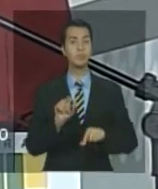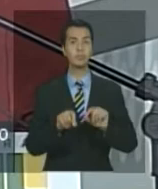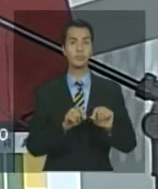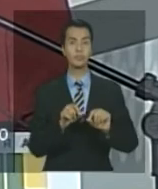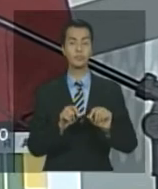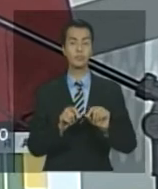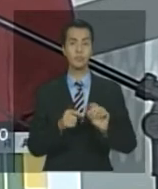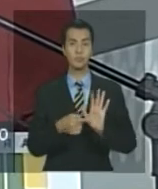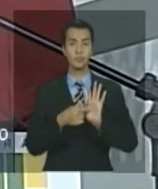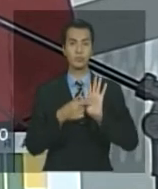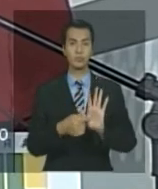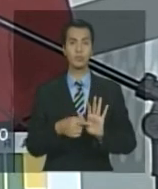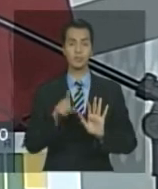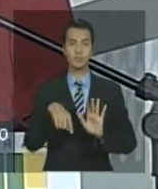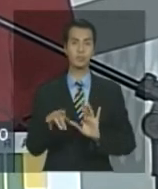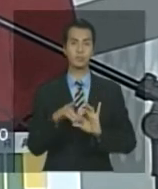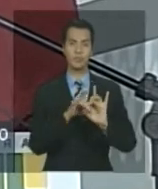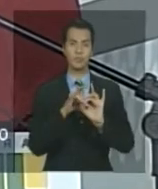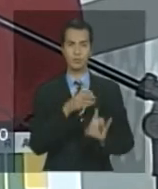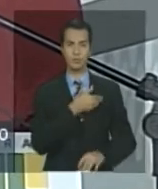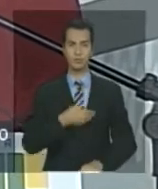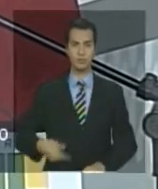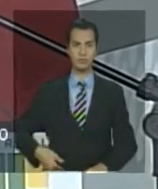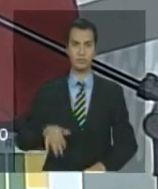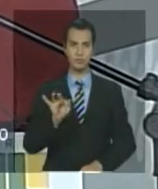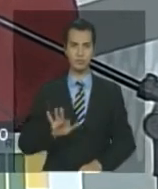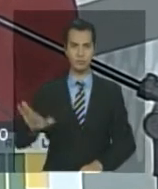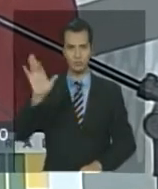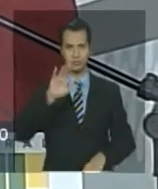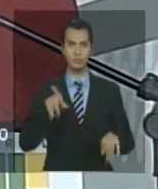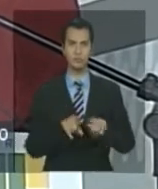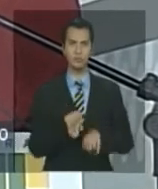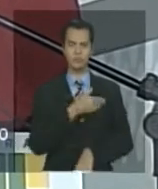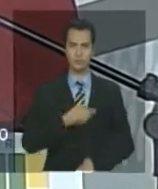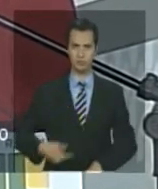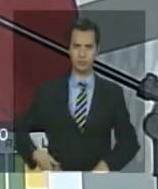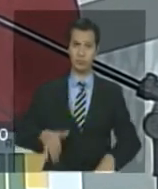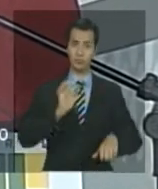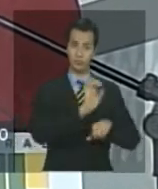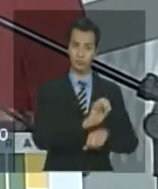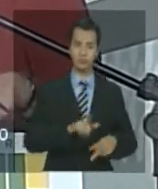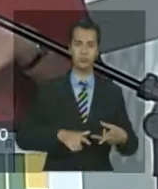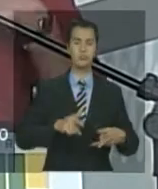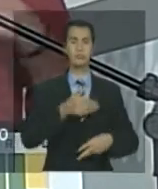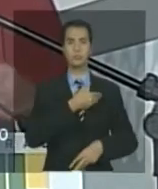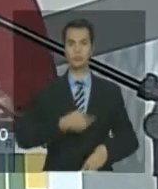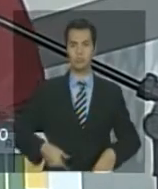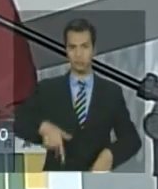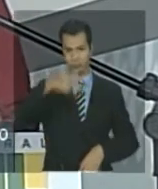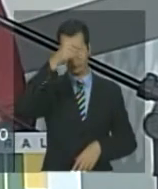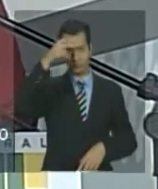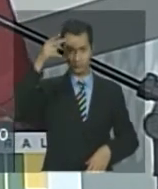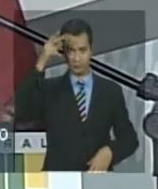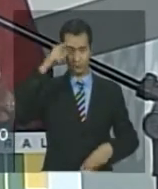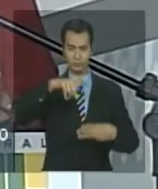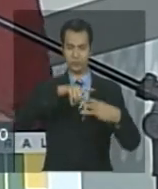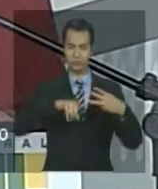essa integração entre governo federal, governo estadual e governo municipal. E eu